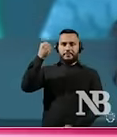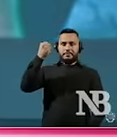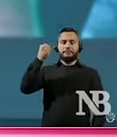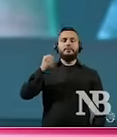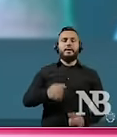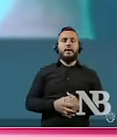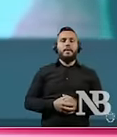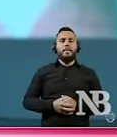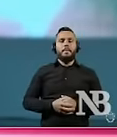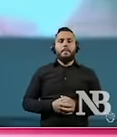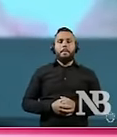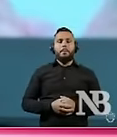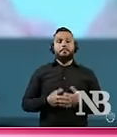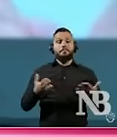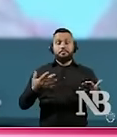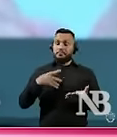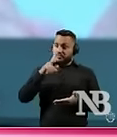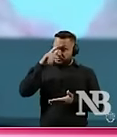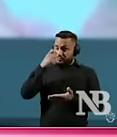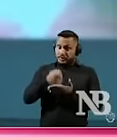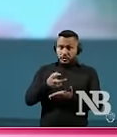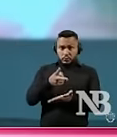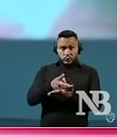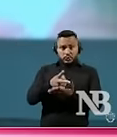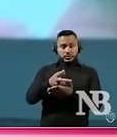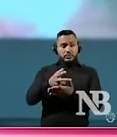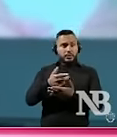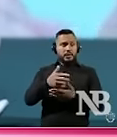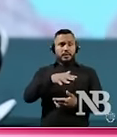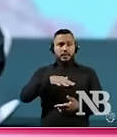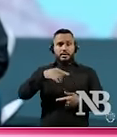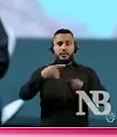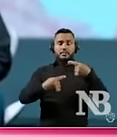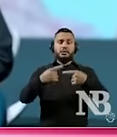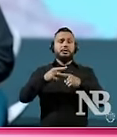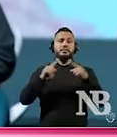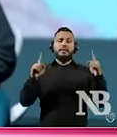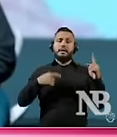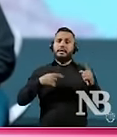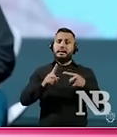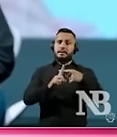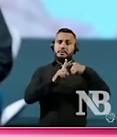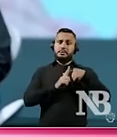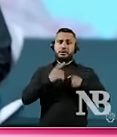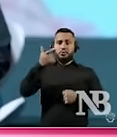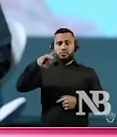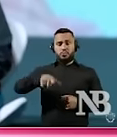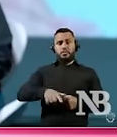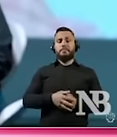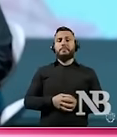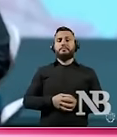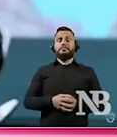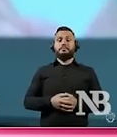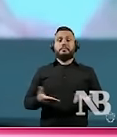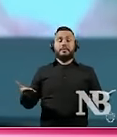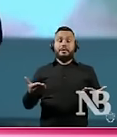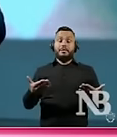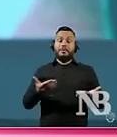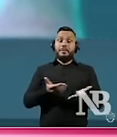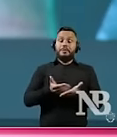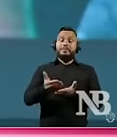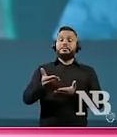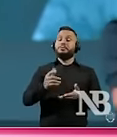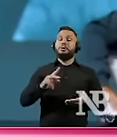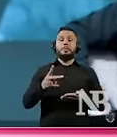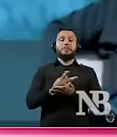decide continuar na política, mas como ele se converteu novamente, entrou aquela crise que muitos